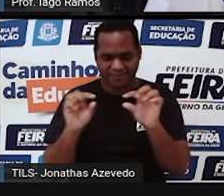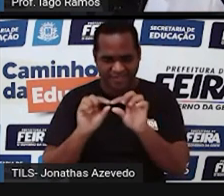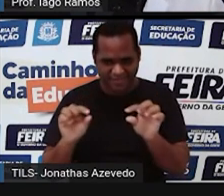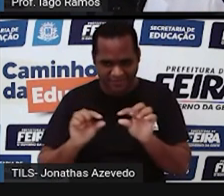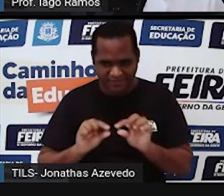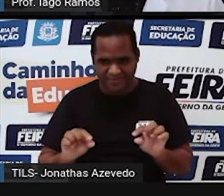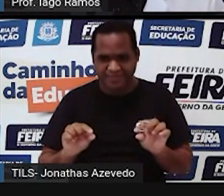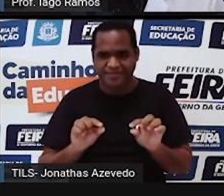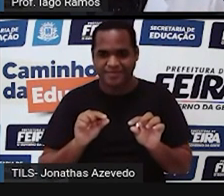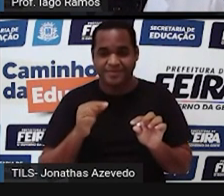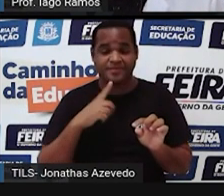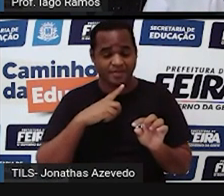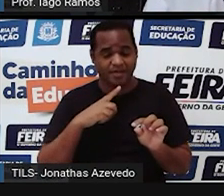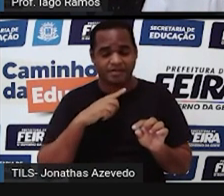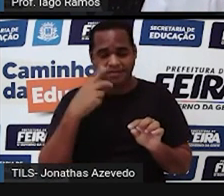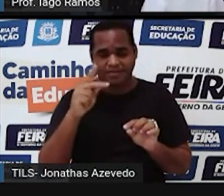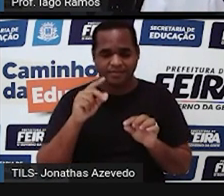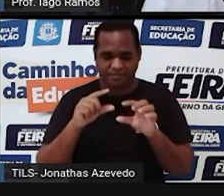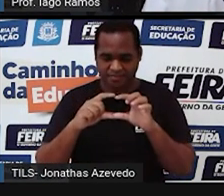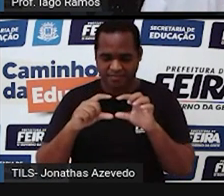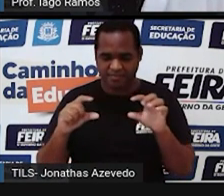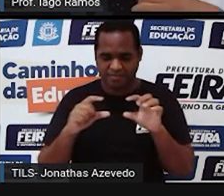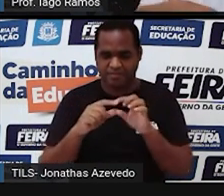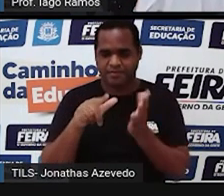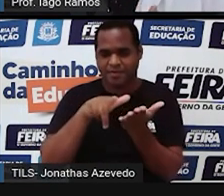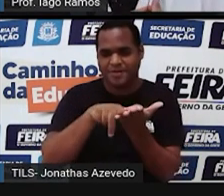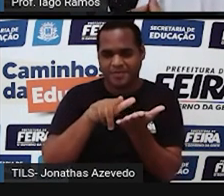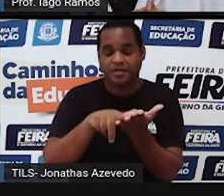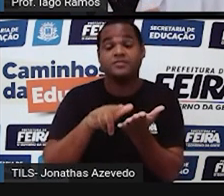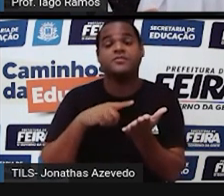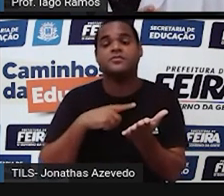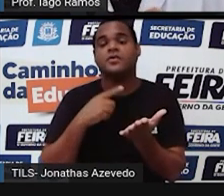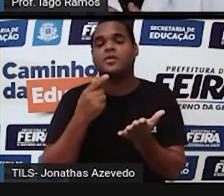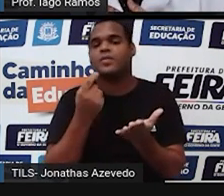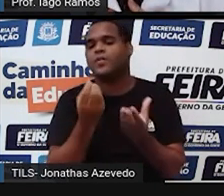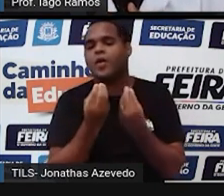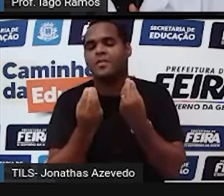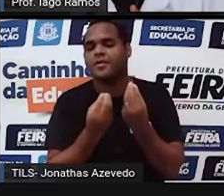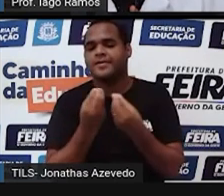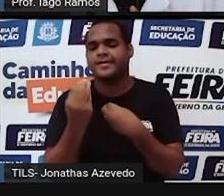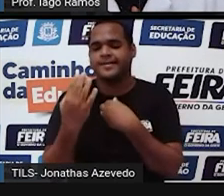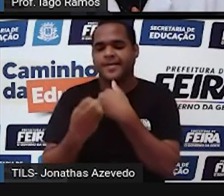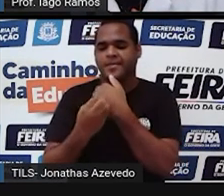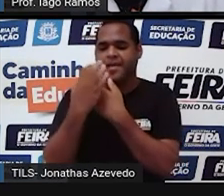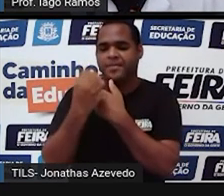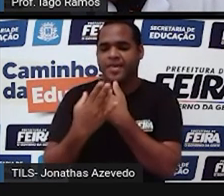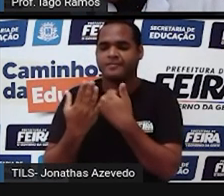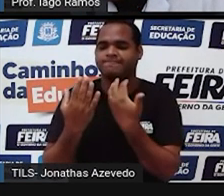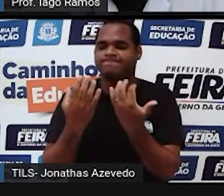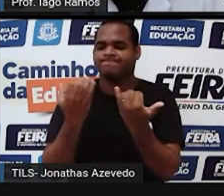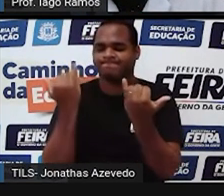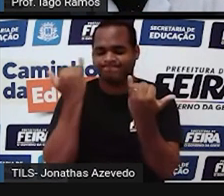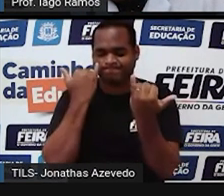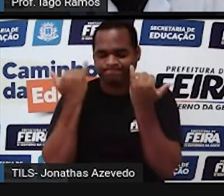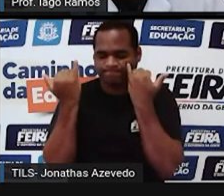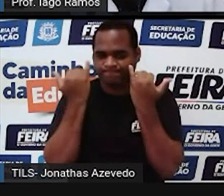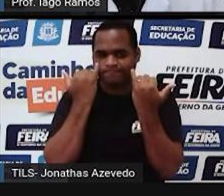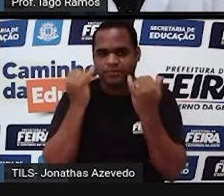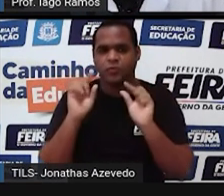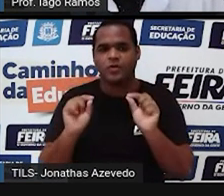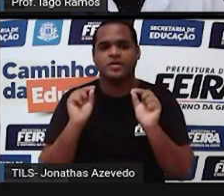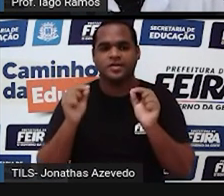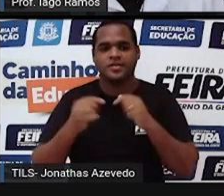uma olhadinha nesse gráfico e se perguntasse o que é que esse gráfico me traz de informações. Tá